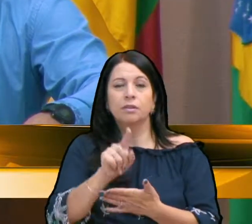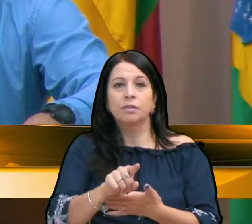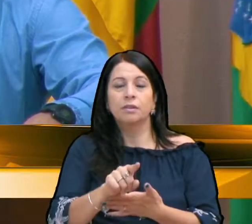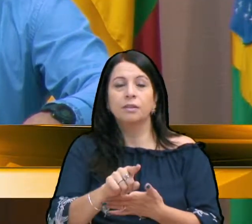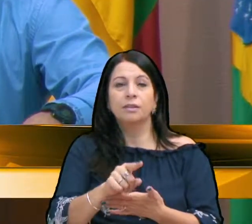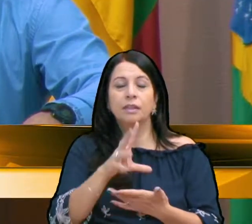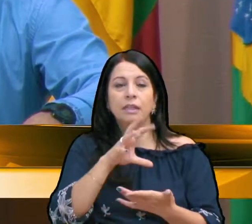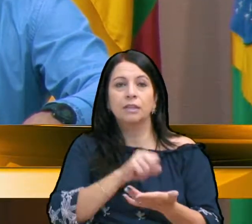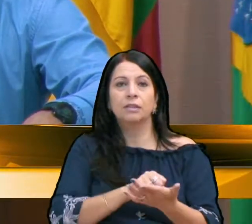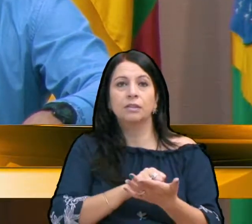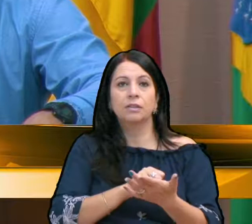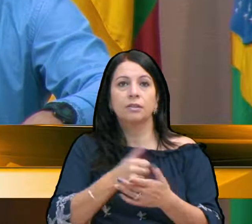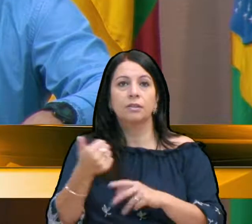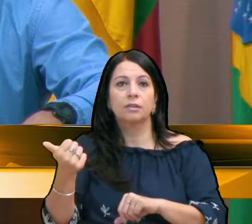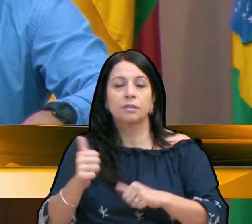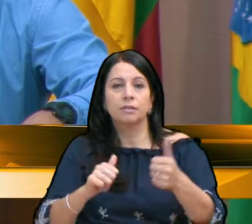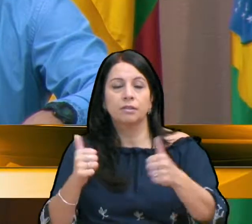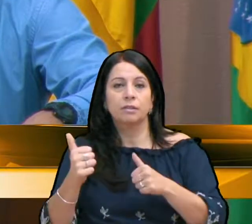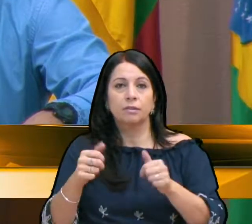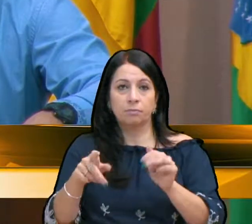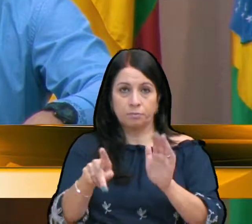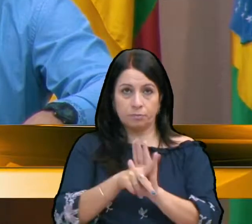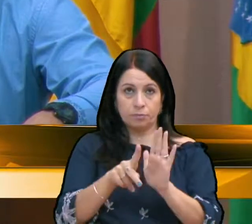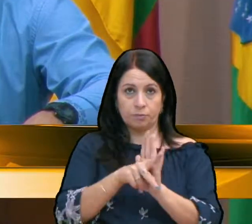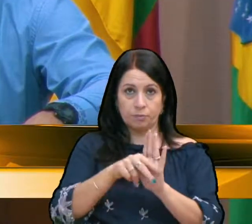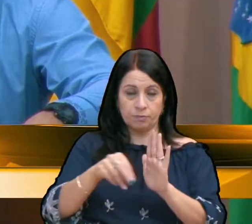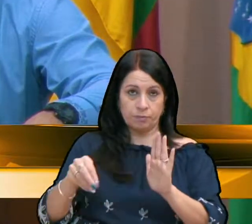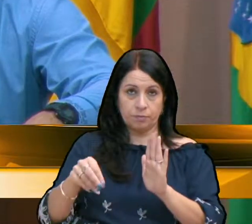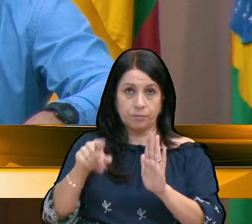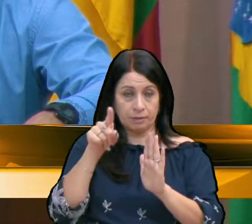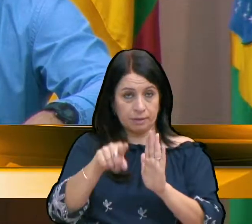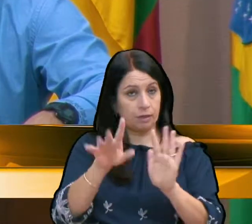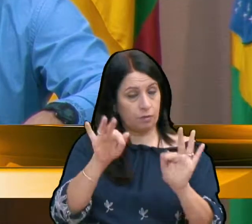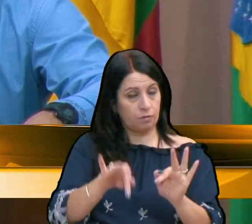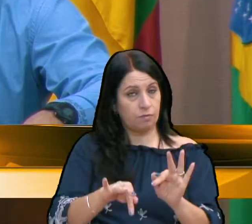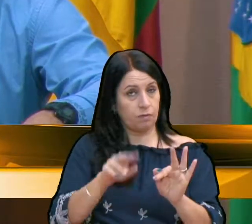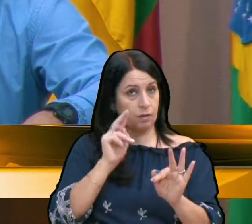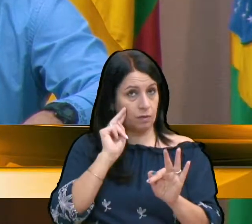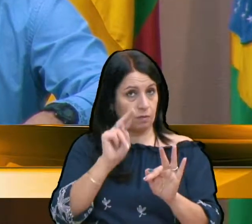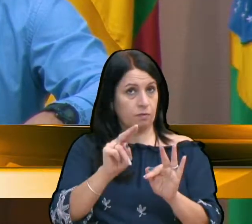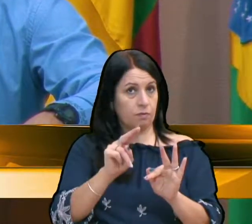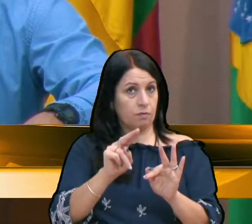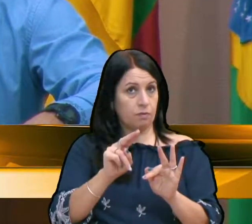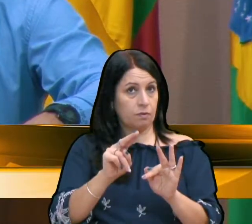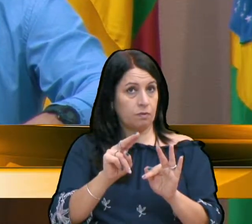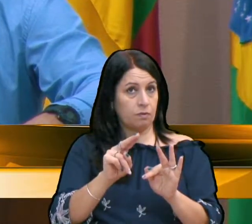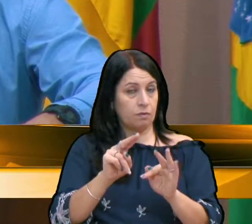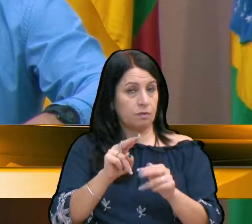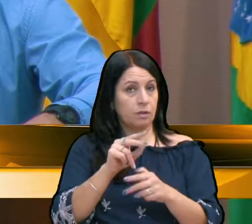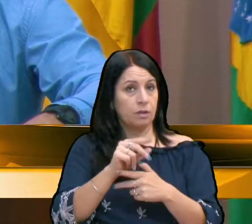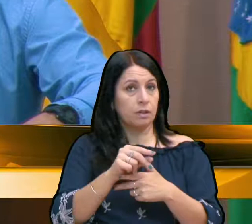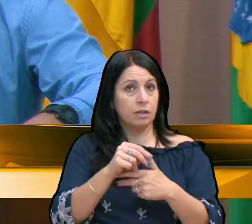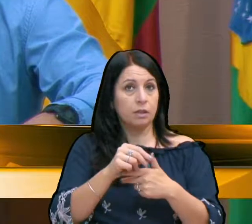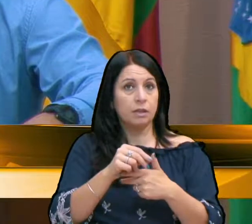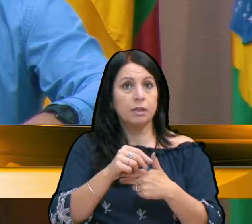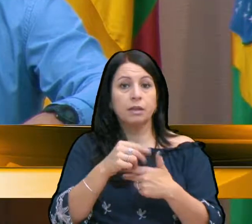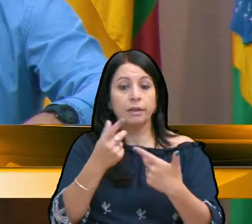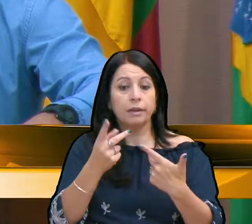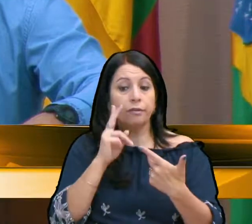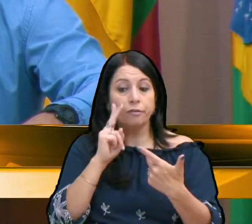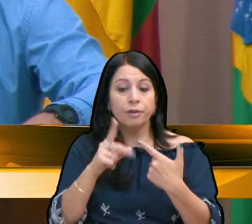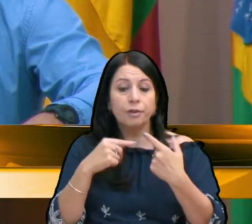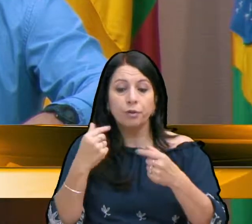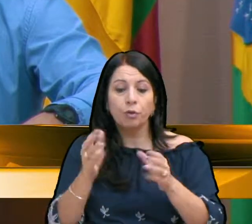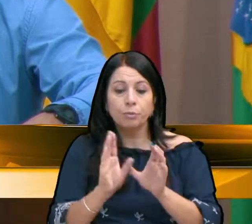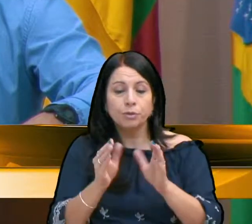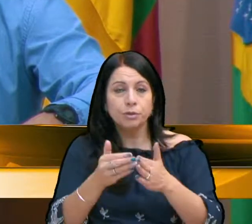mostrar qualificação na propriedade, mas lá no final quem vai pesar é a renda. Então a gente vai trabalhar forte em cima dessa